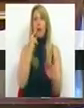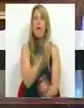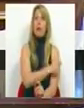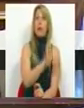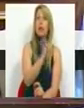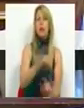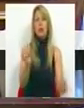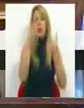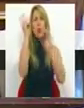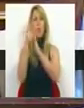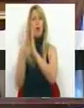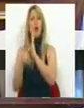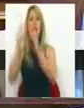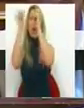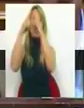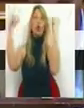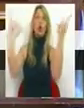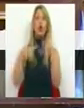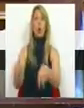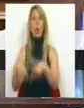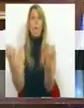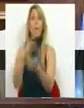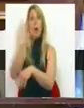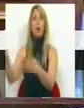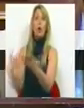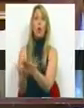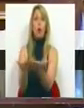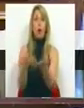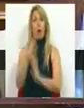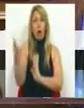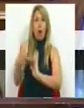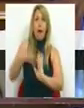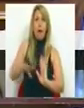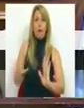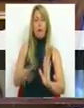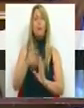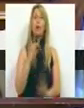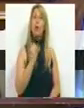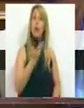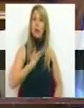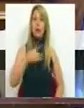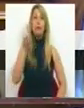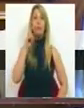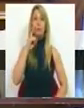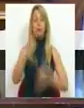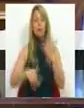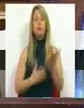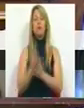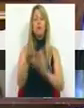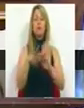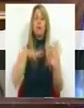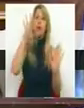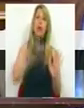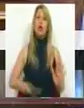agenda ideológica de um partido a impô-las. O PSD defende a continuação de um Programa Nacional de